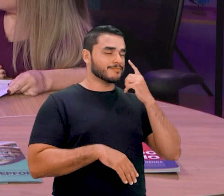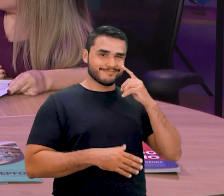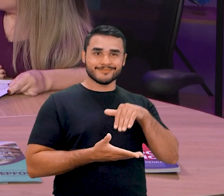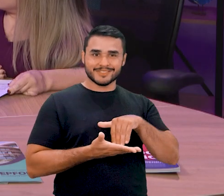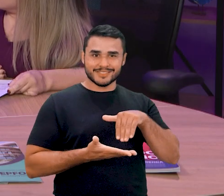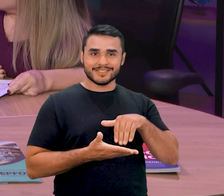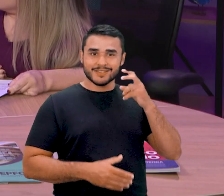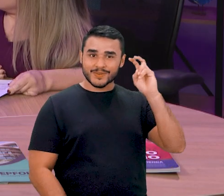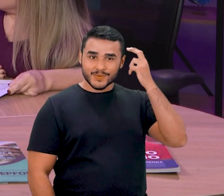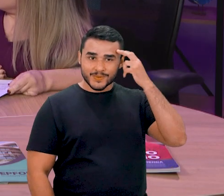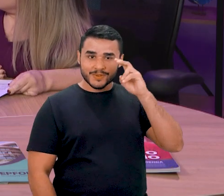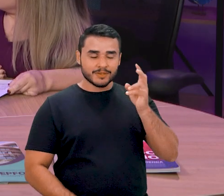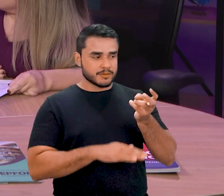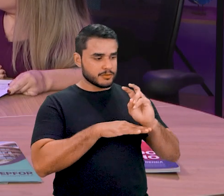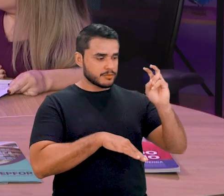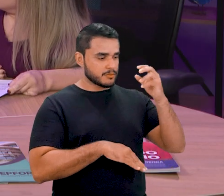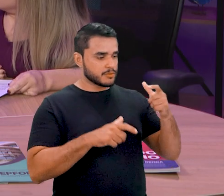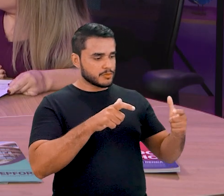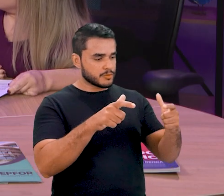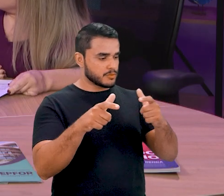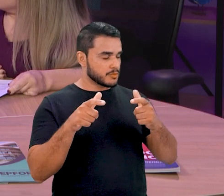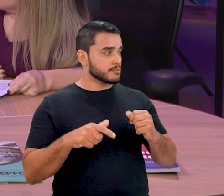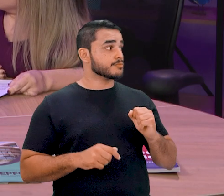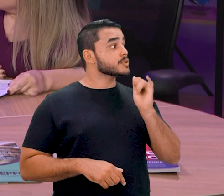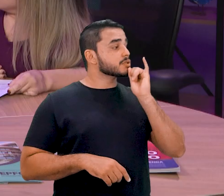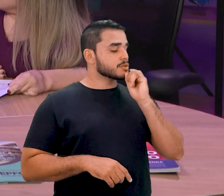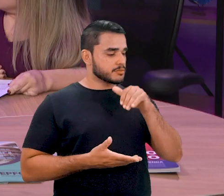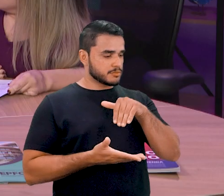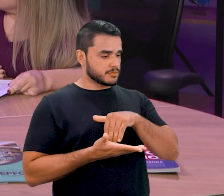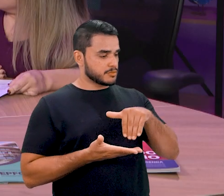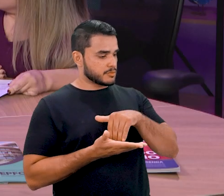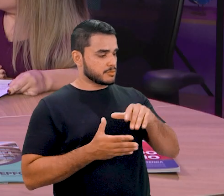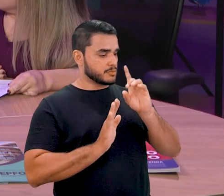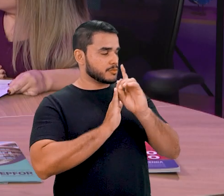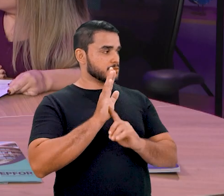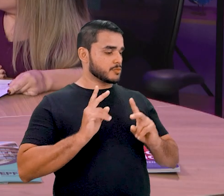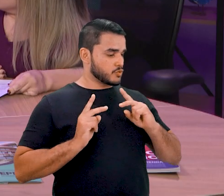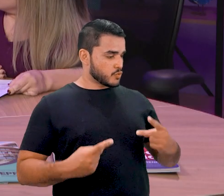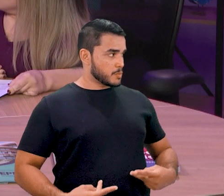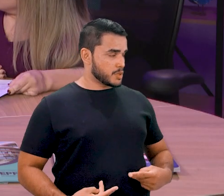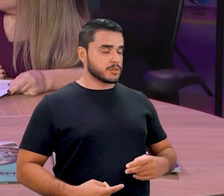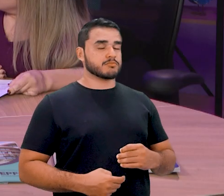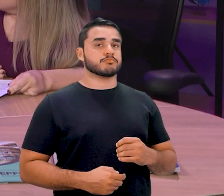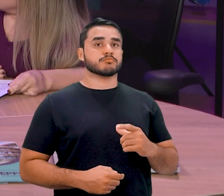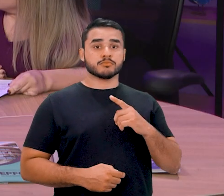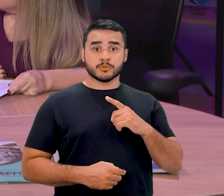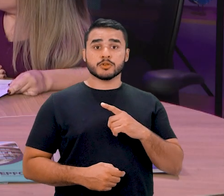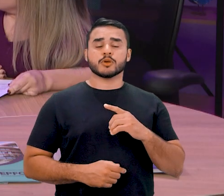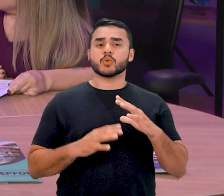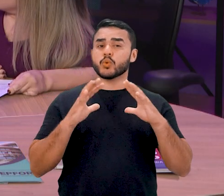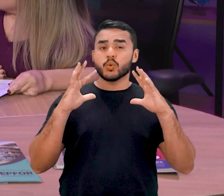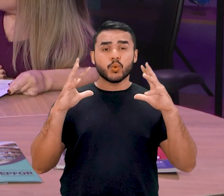só para que os espaços de cultura... Porque, assim, a Secretaria de Direitos Humanos, gente, ela é uma secretaria que dá conta